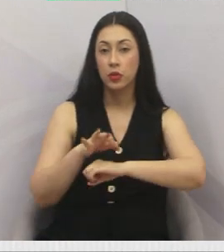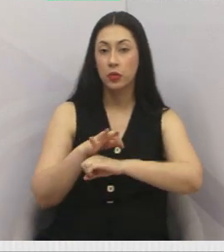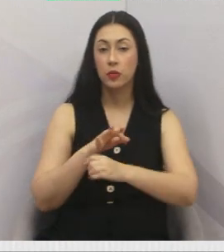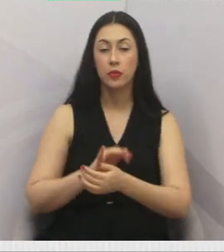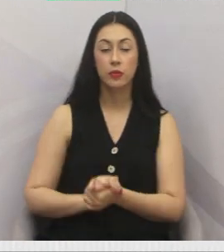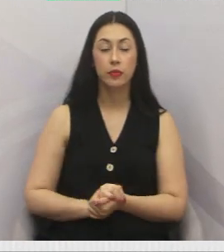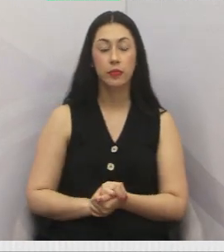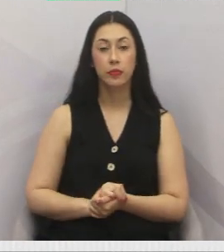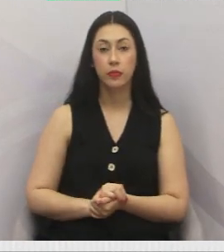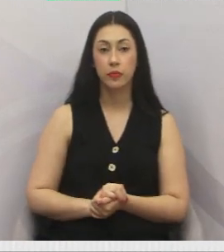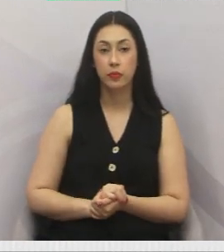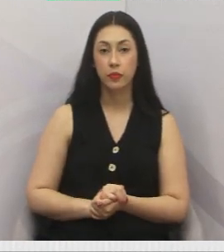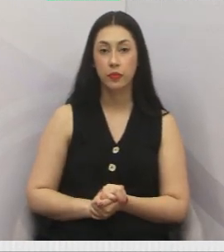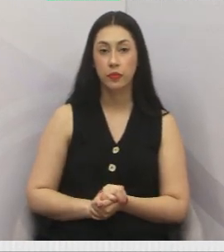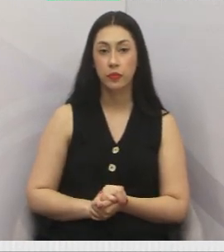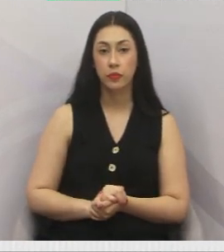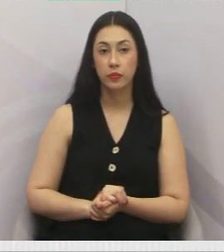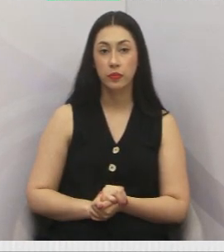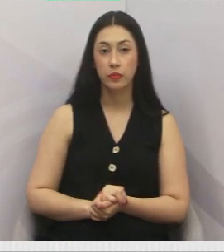voto.